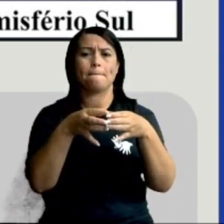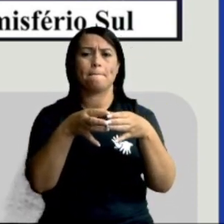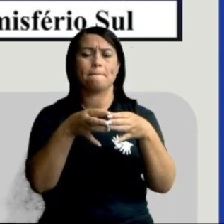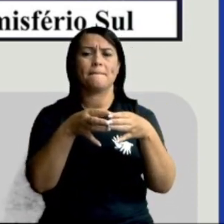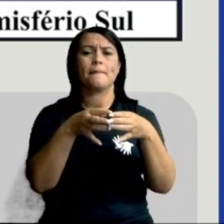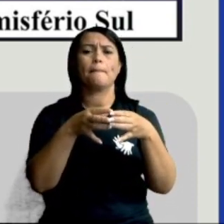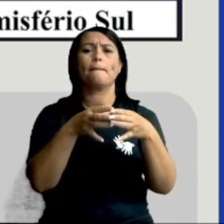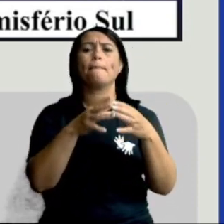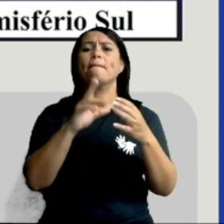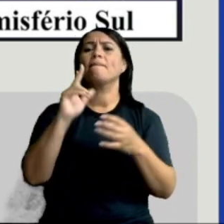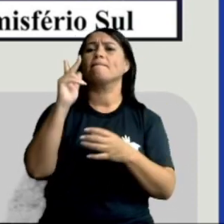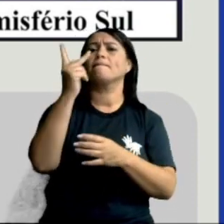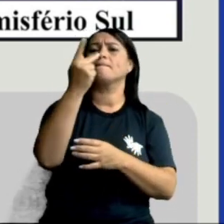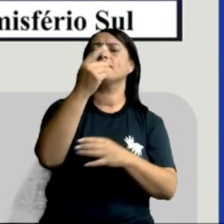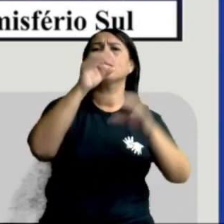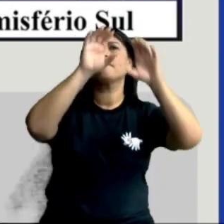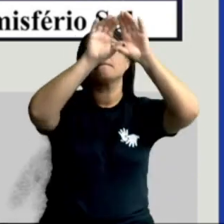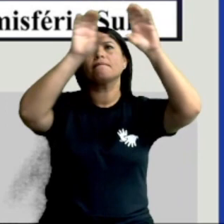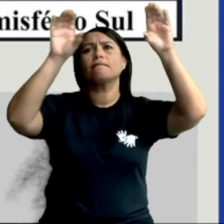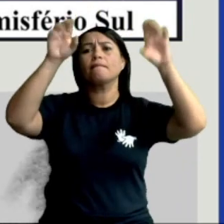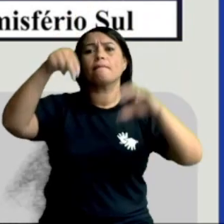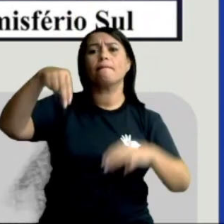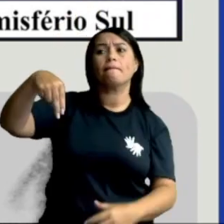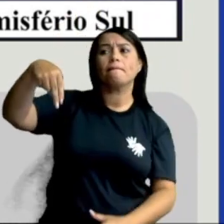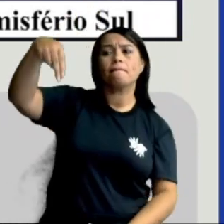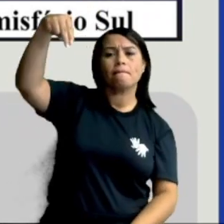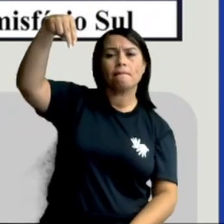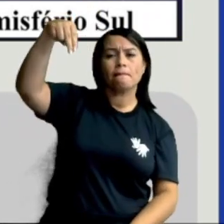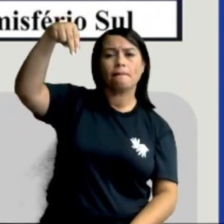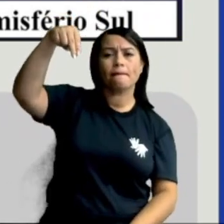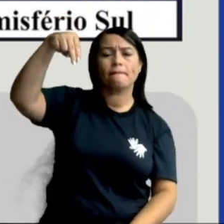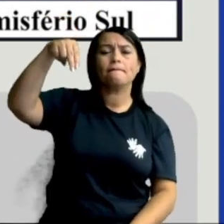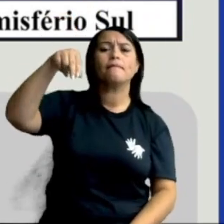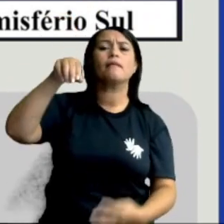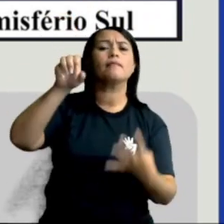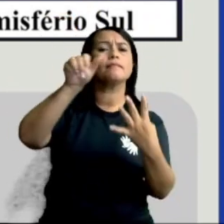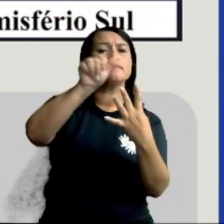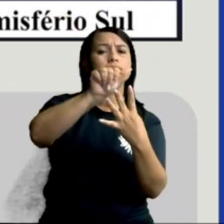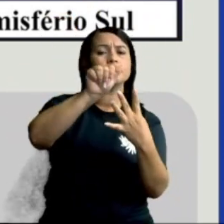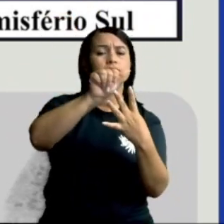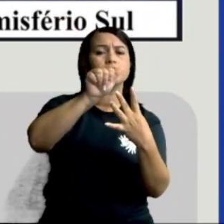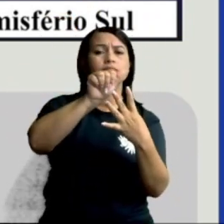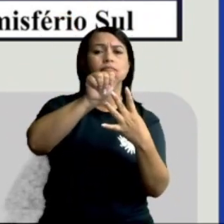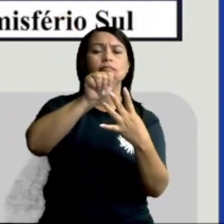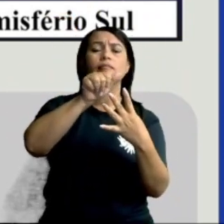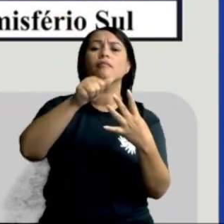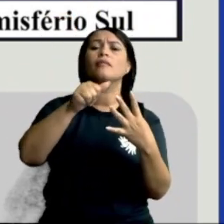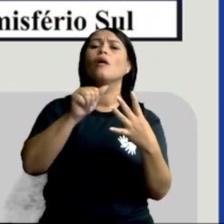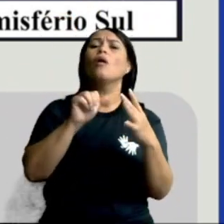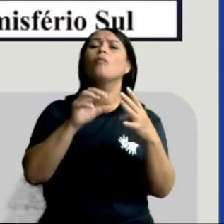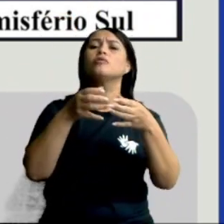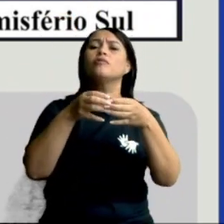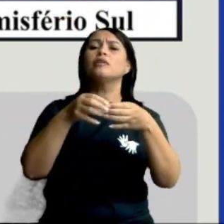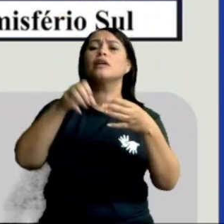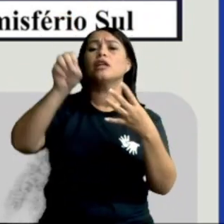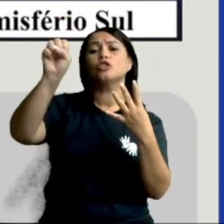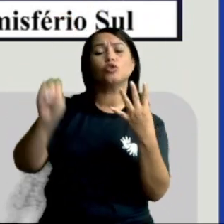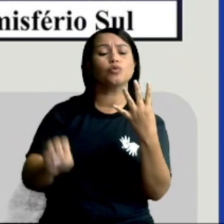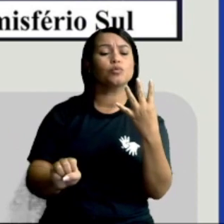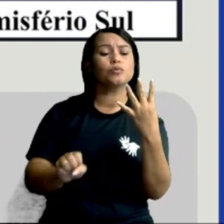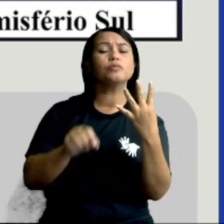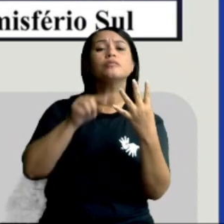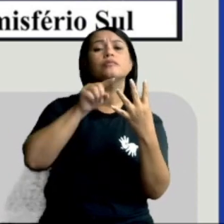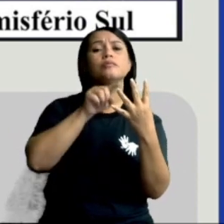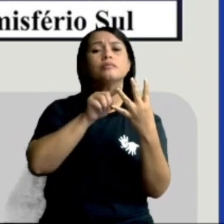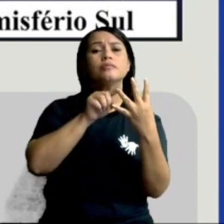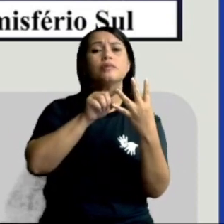no hemisfério celeste norte, as austrais no hemisfério celeste sul.